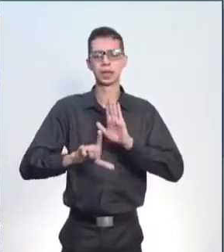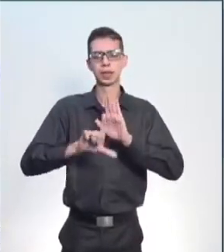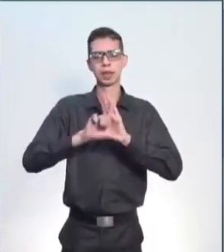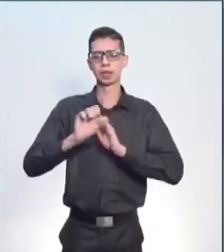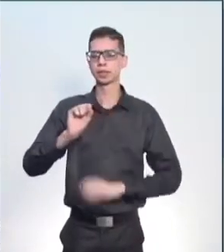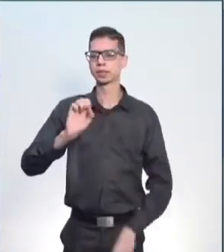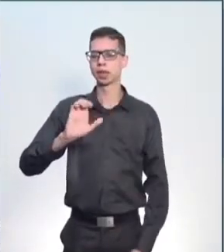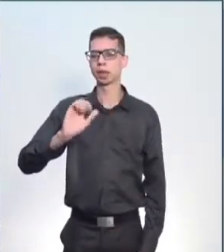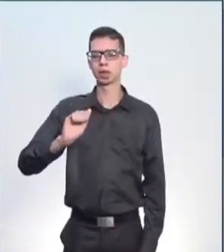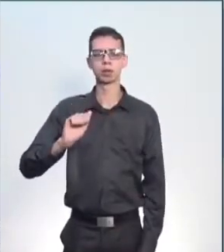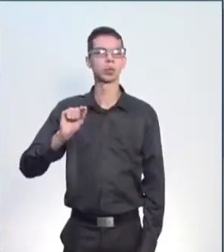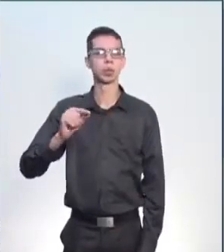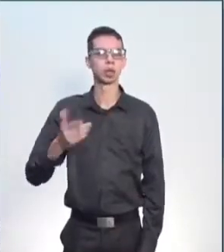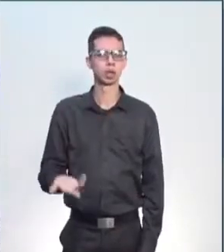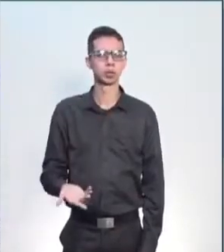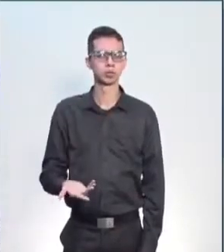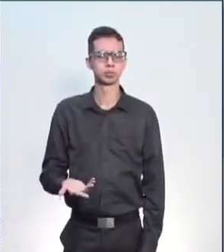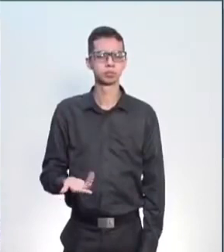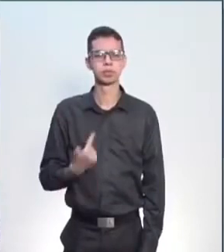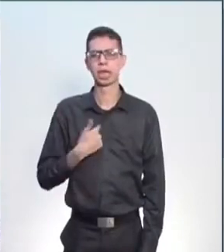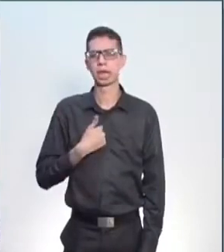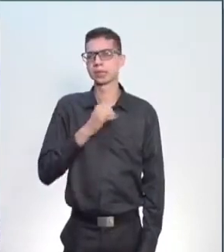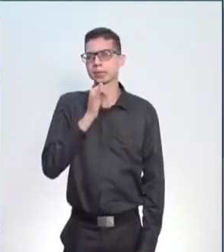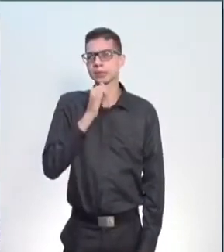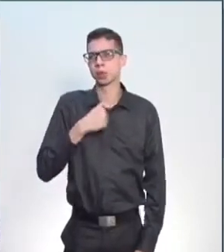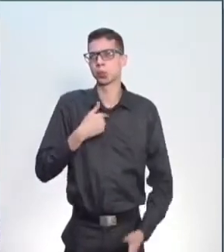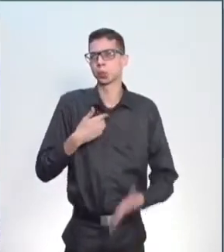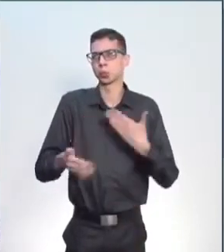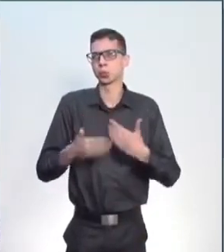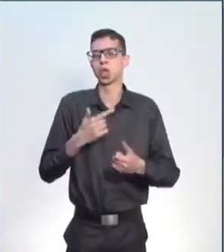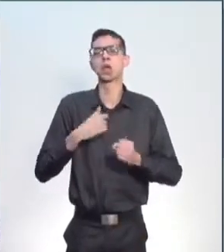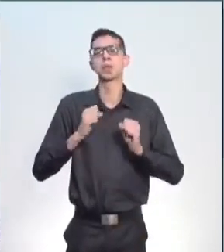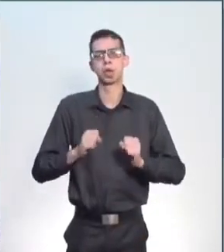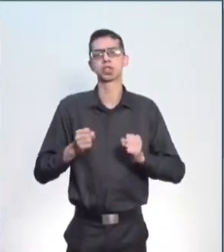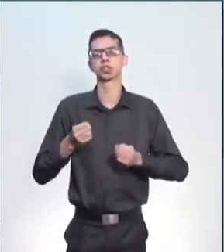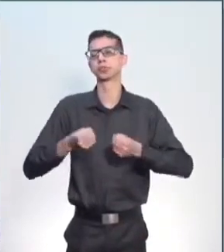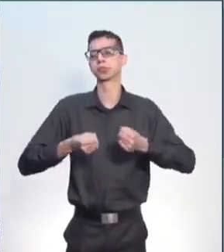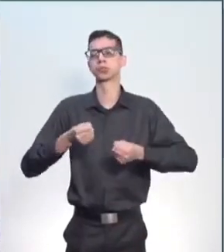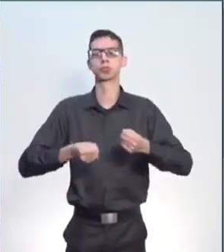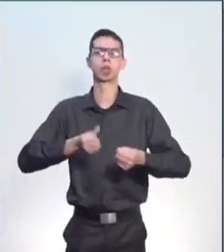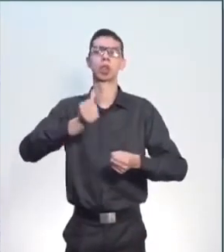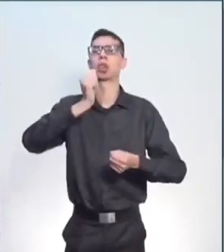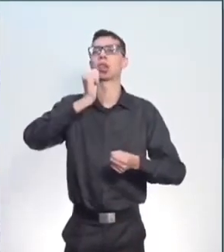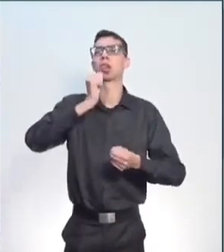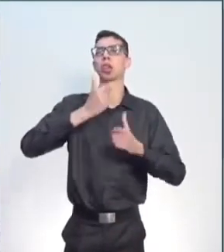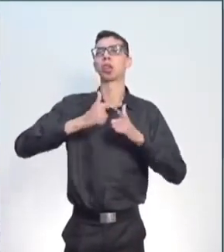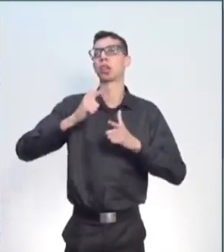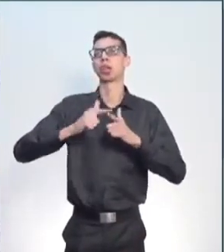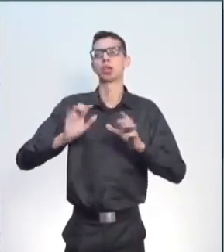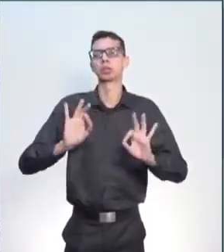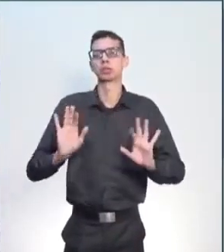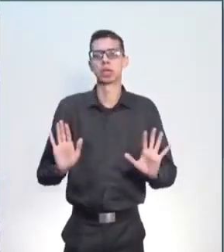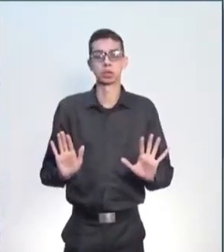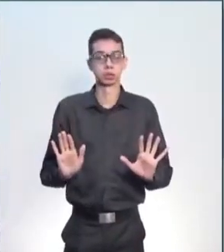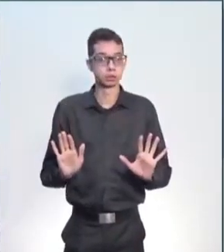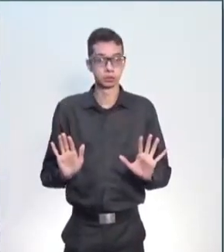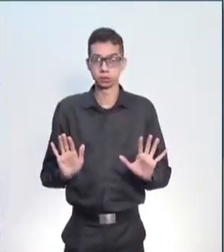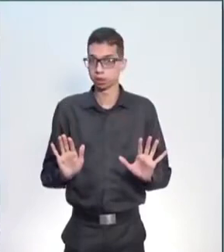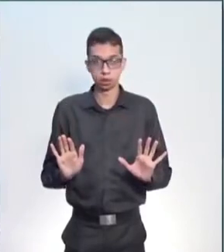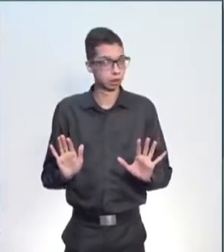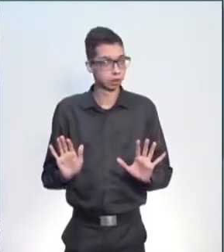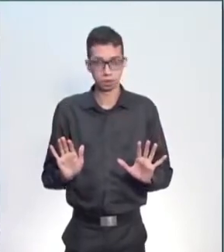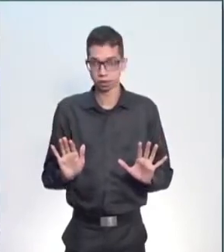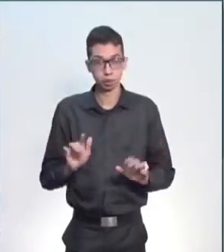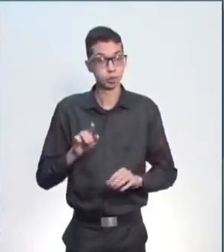seca? Eu não me importo de sair dirigindo, alcoolizado, não estou nem aí. Não, você tem